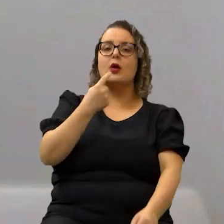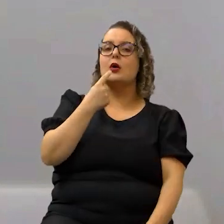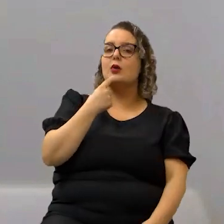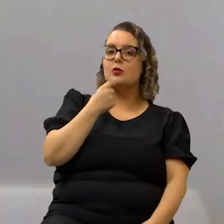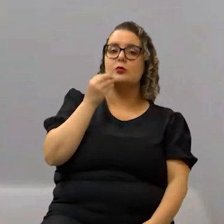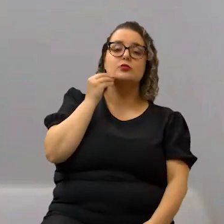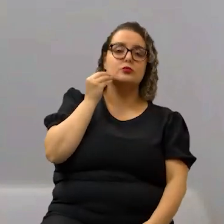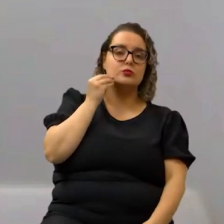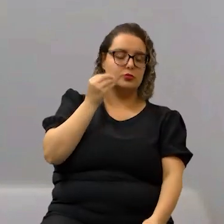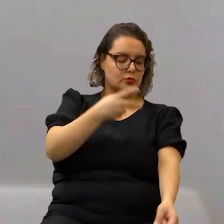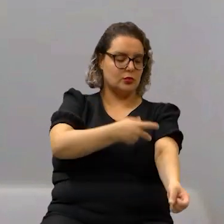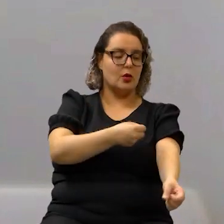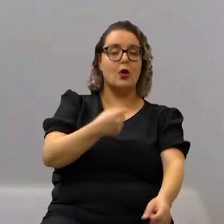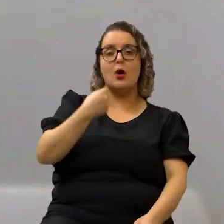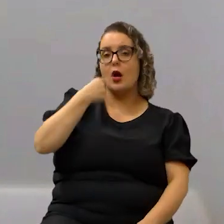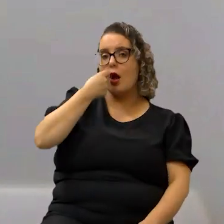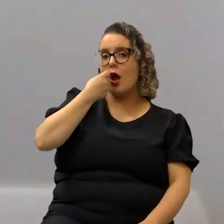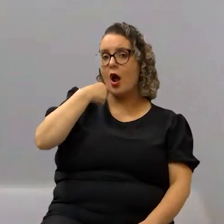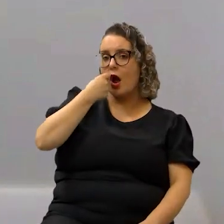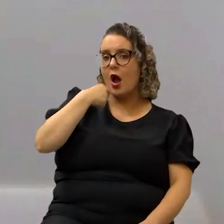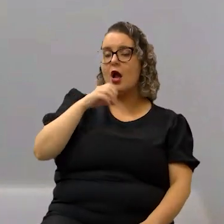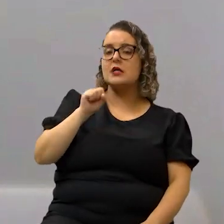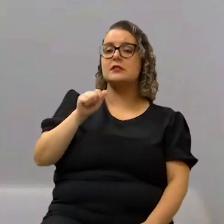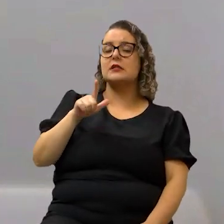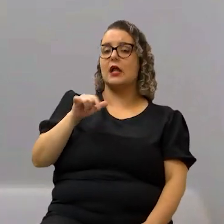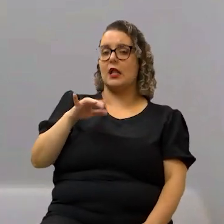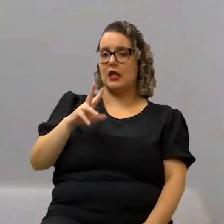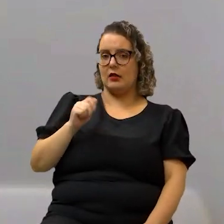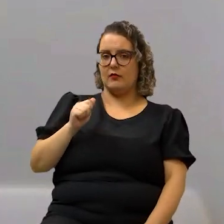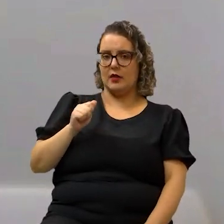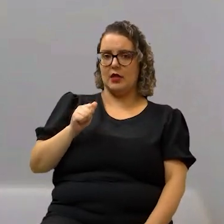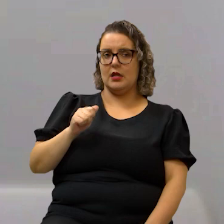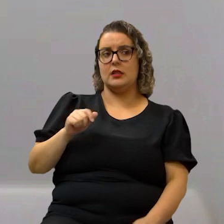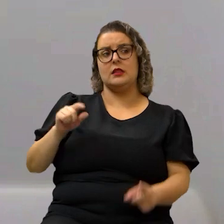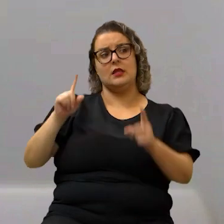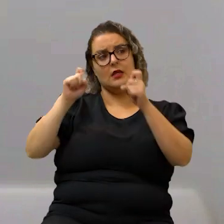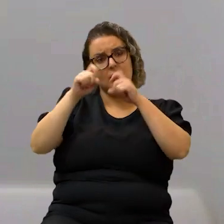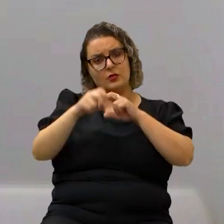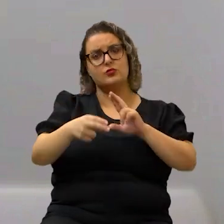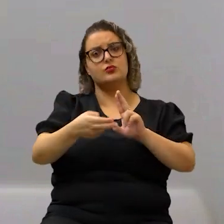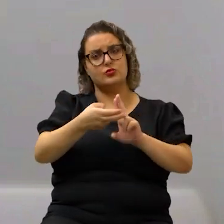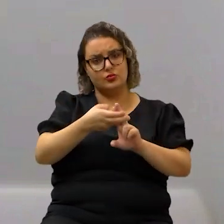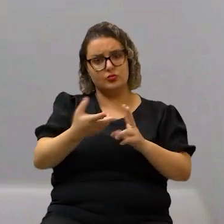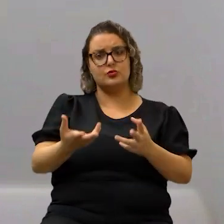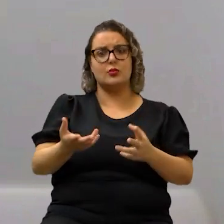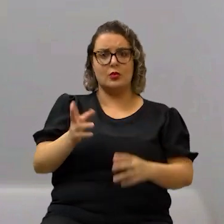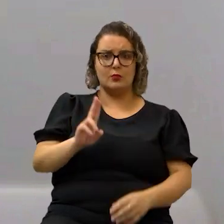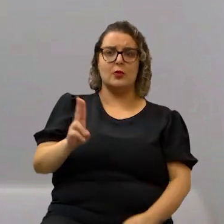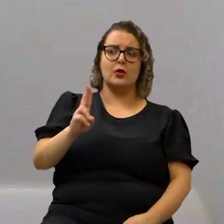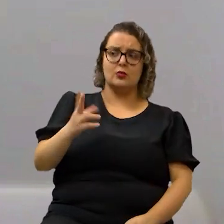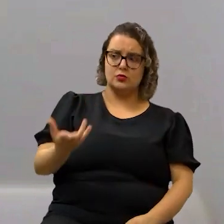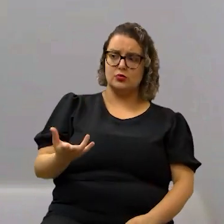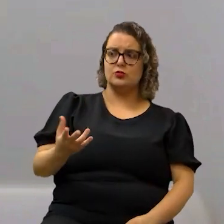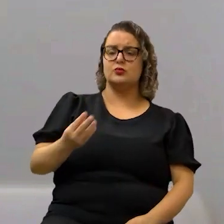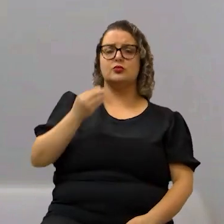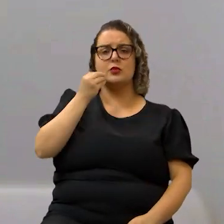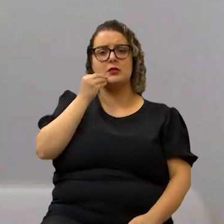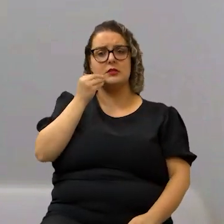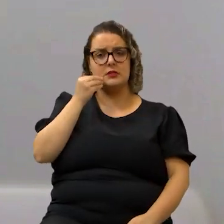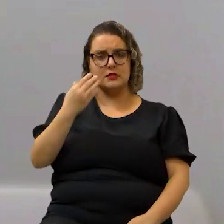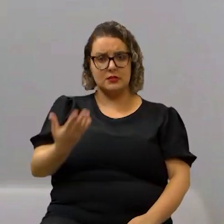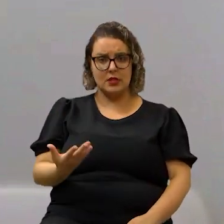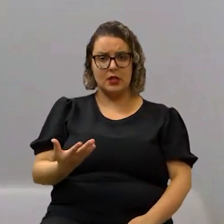de sangue ou de saliva. Existe muita dificuldade em termos do SUS ainda para a implementação